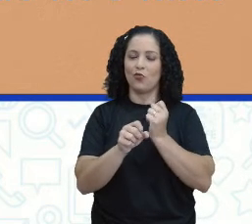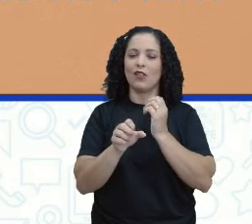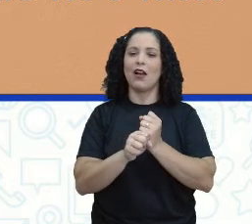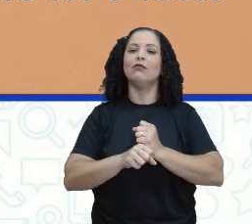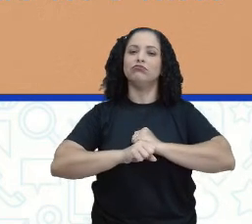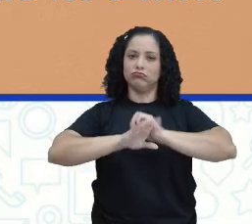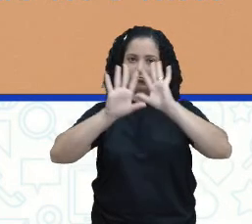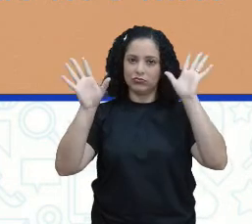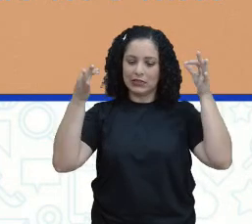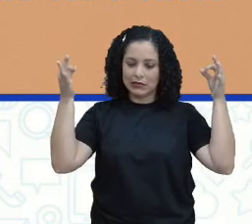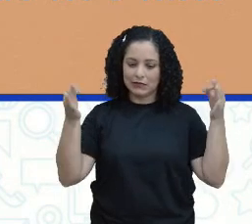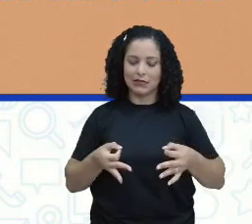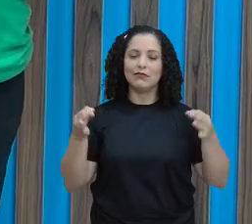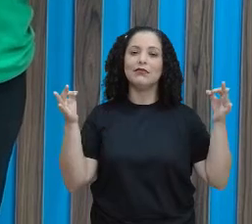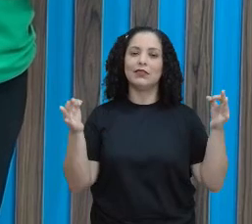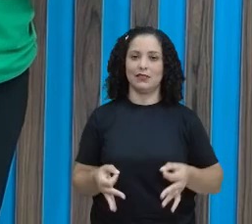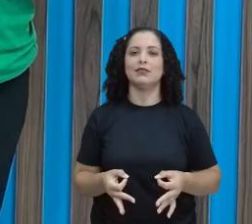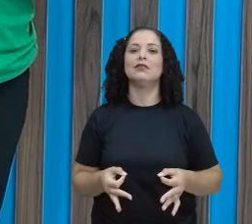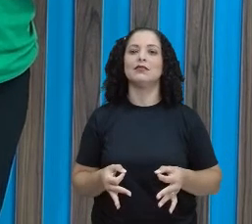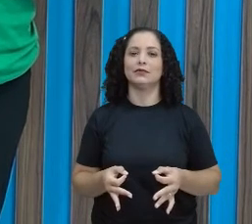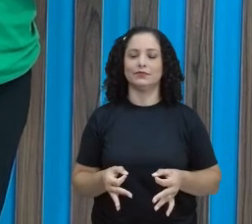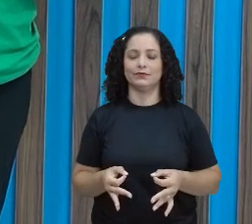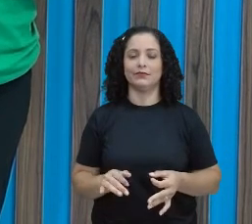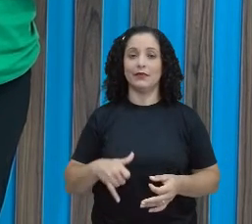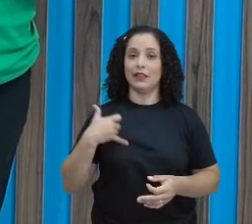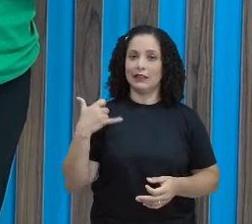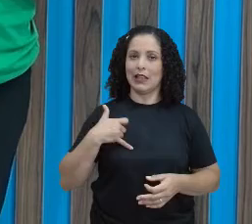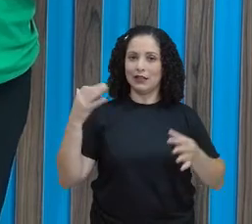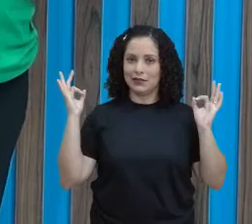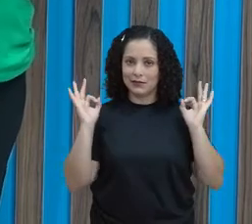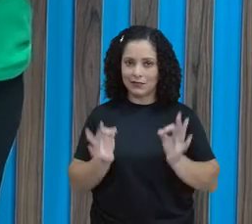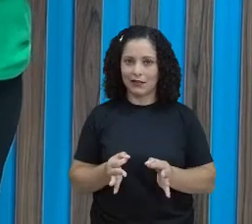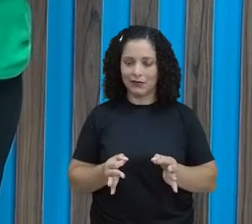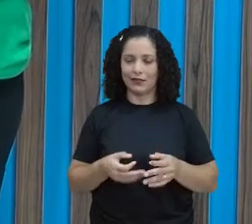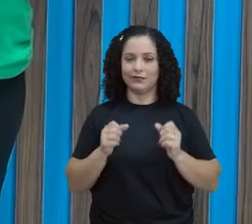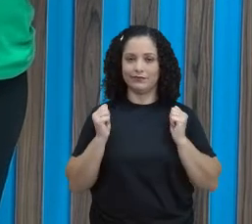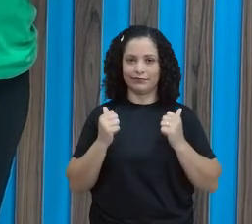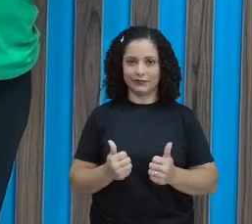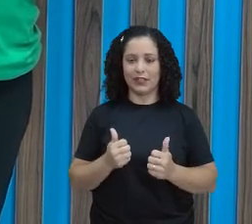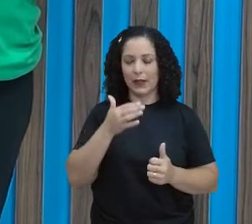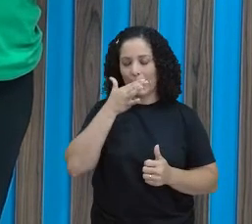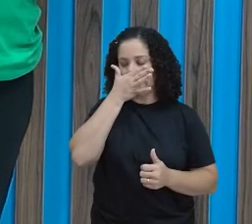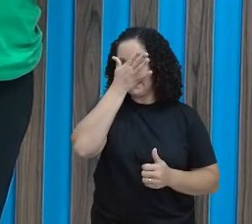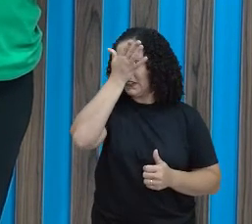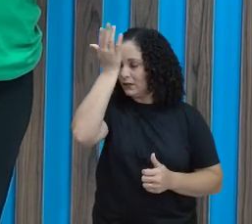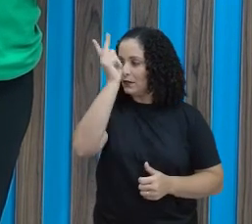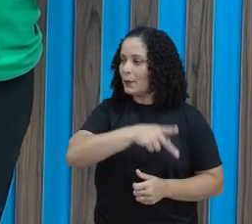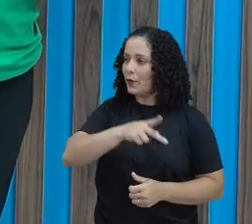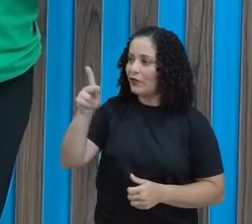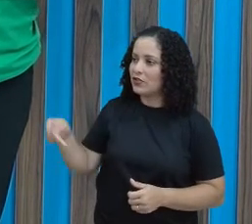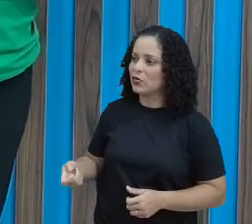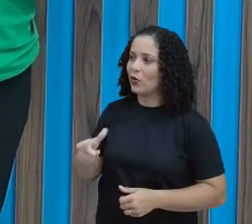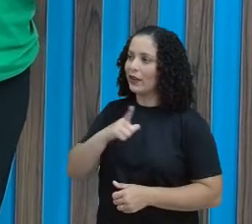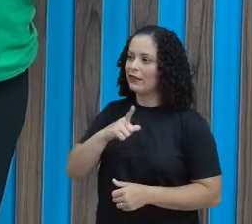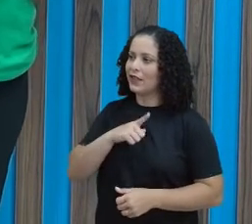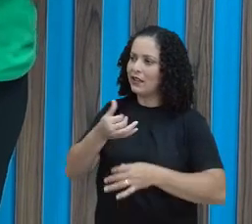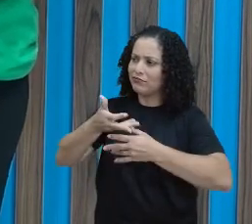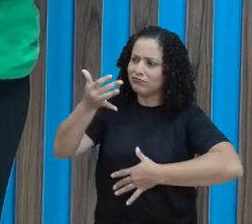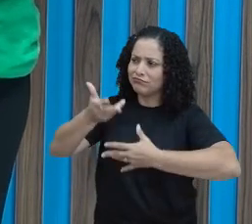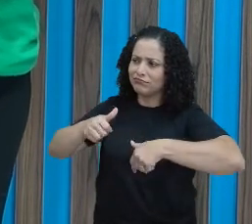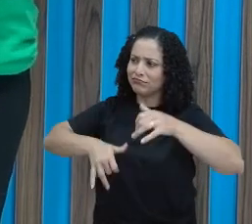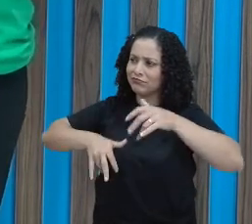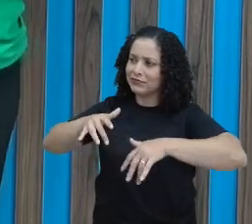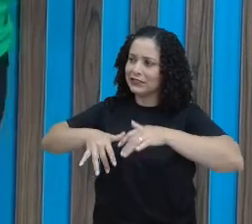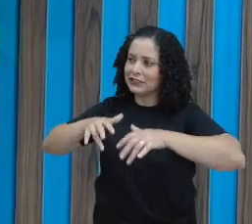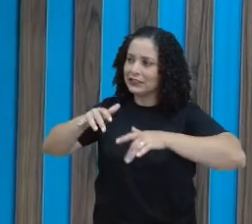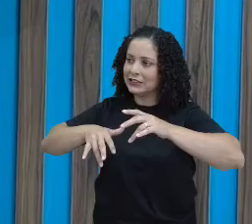uma certeza assim maior, né, da idade certa dele, tá? Professora Isabel, alguma interação